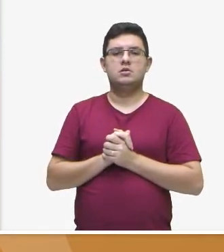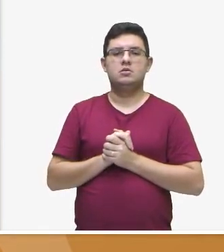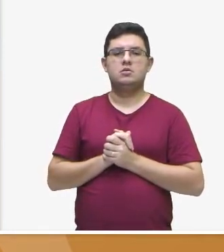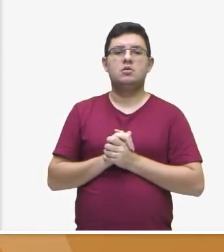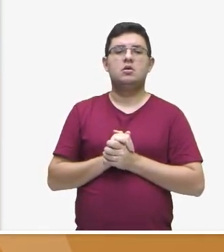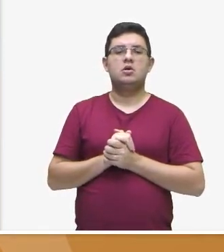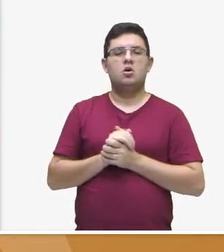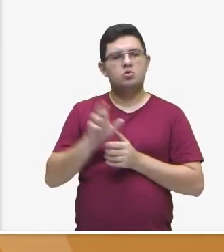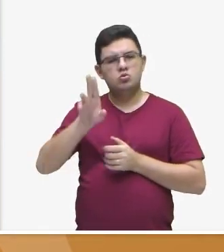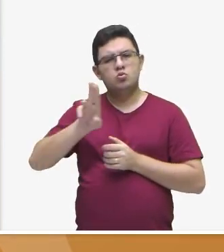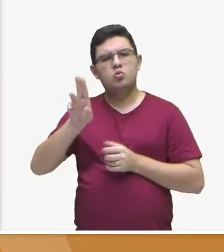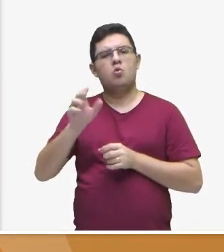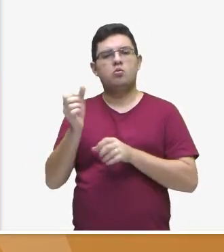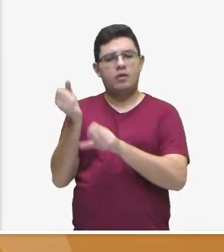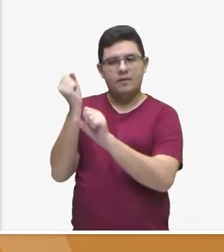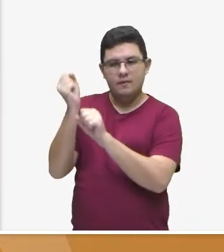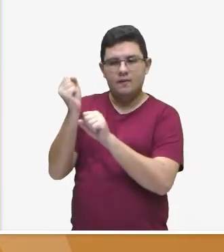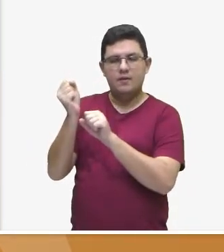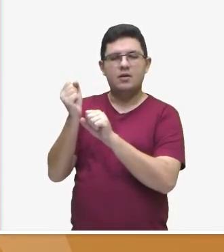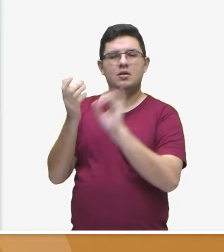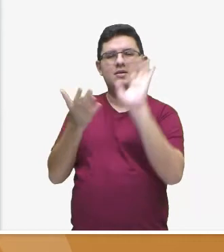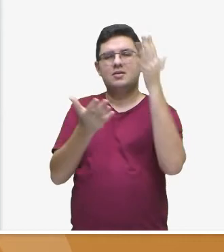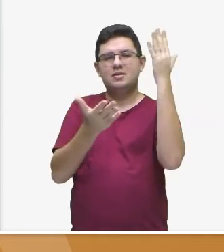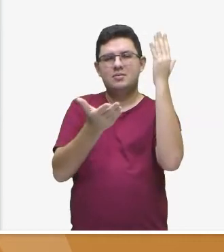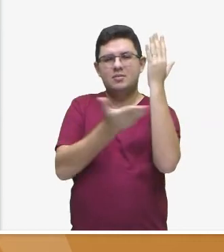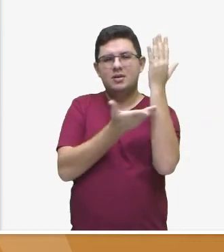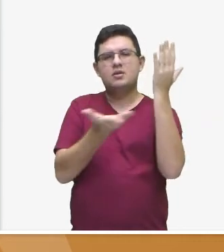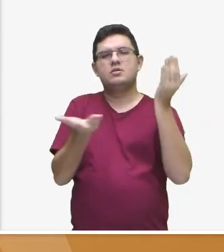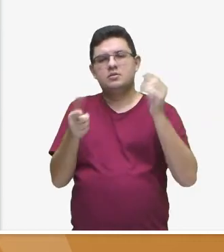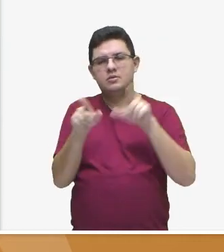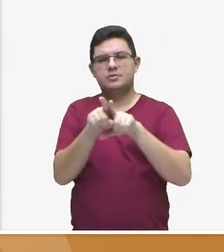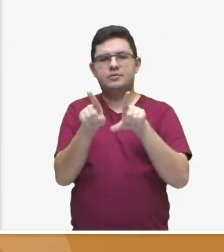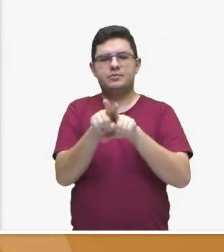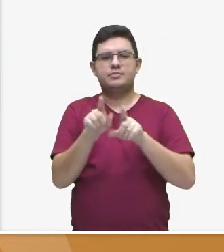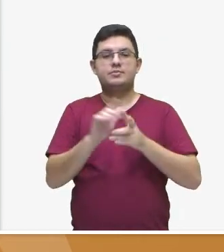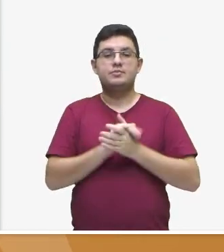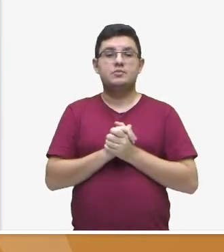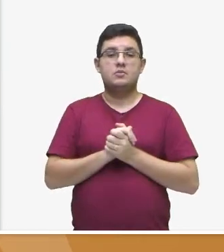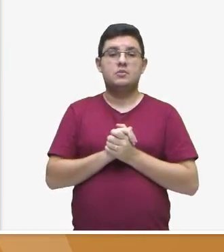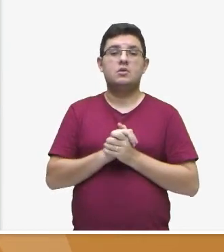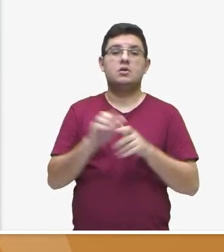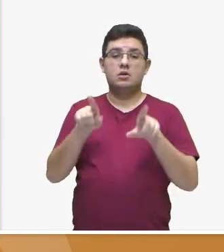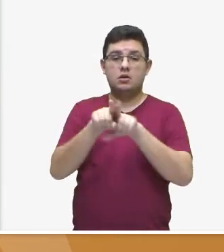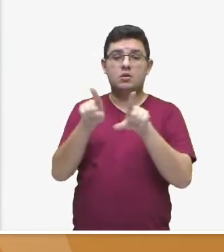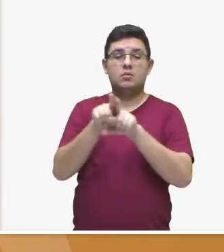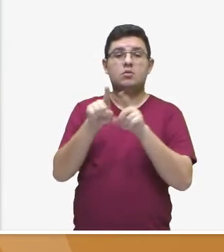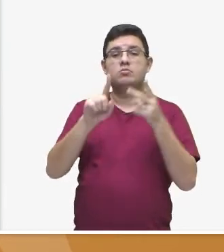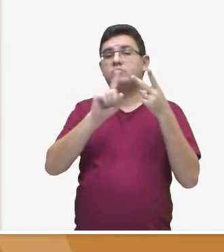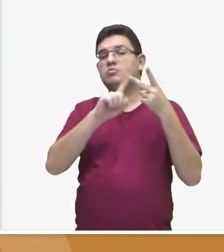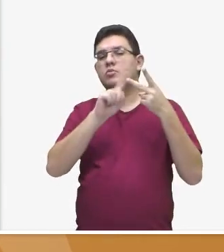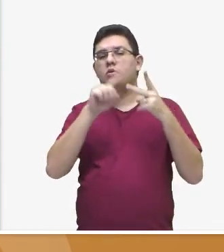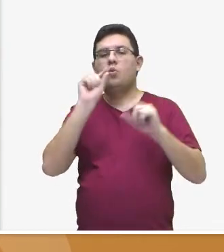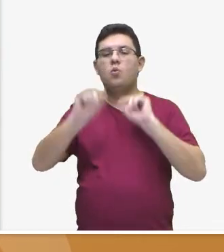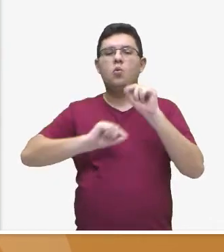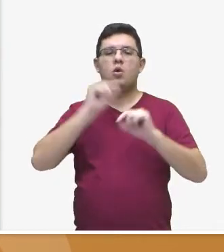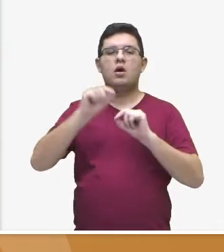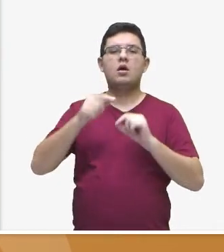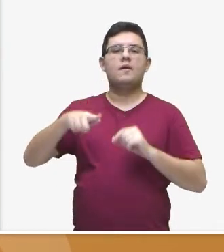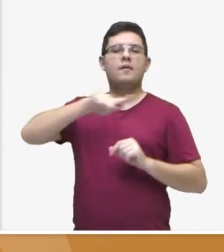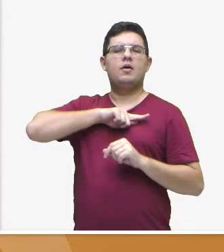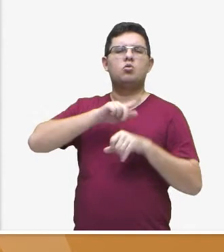porretes, etc. A proliferação de doenças, né, para a gente reforçar, como